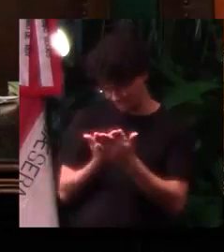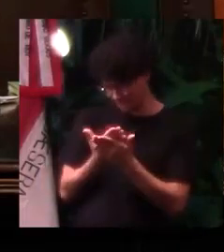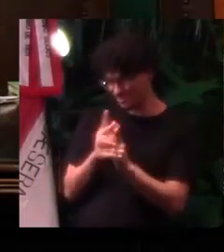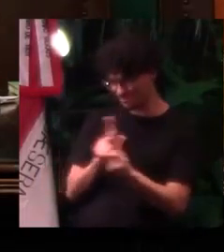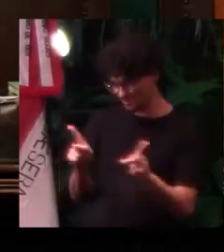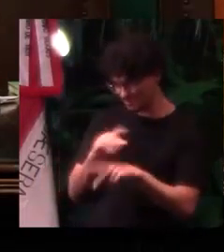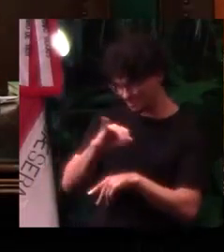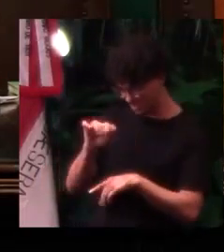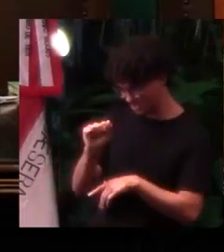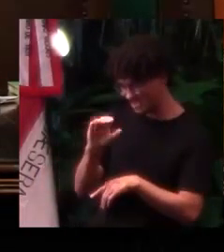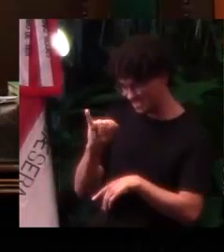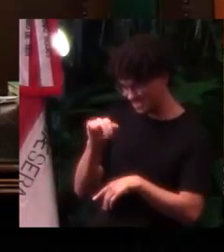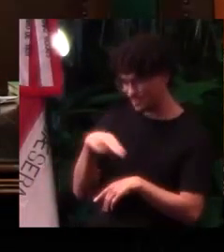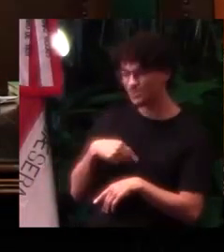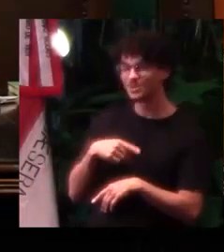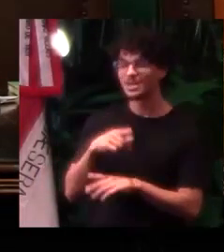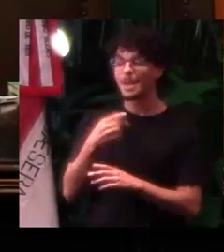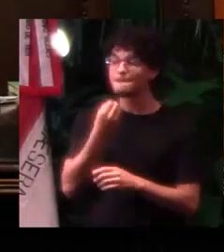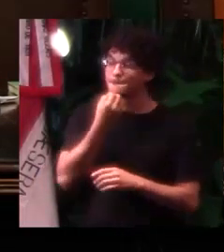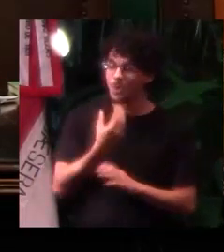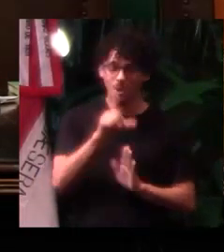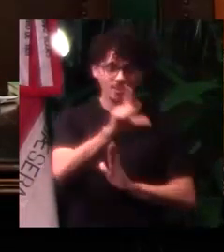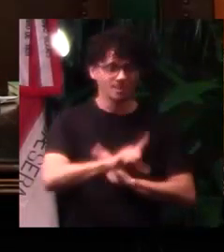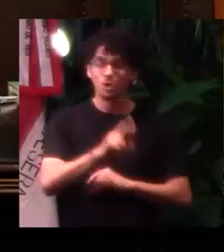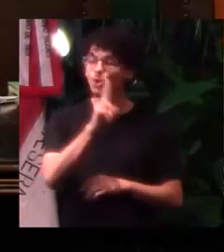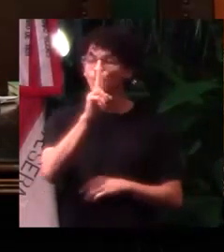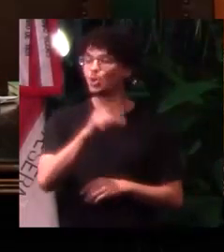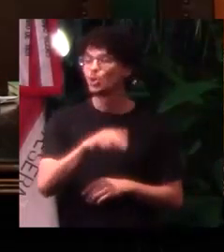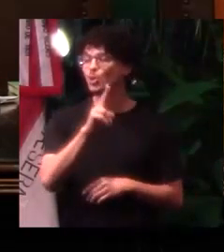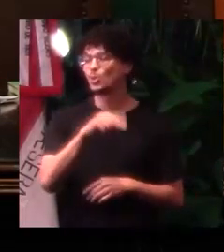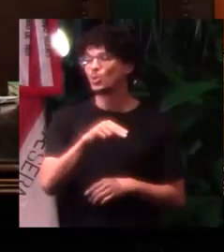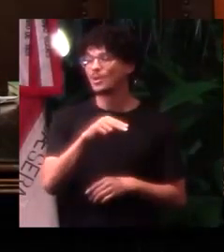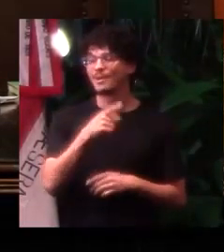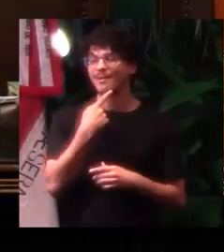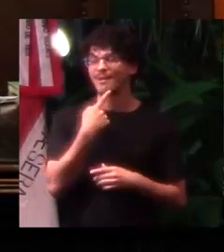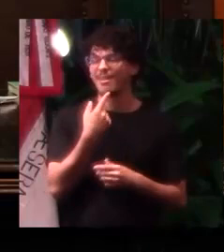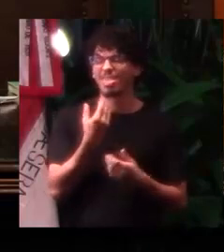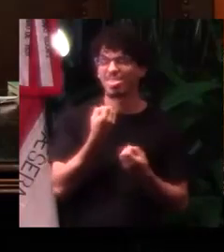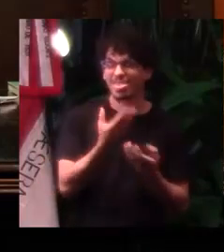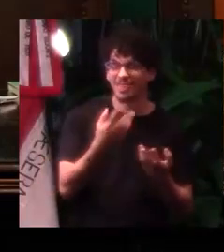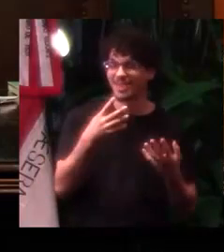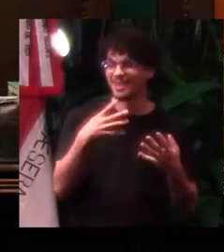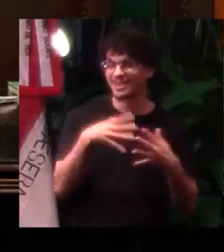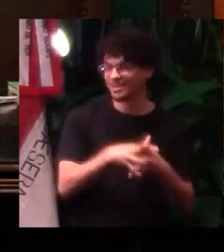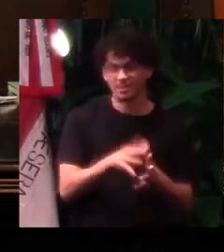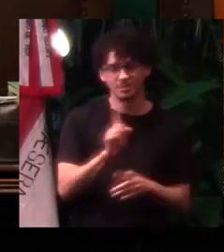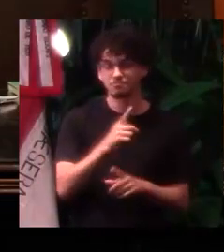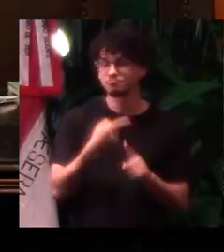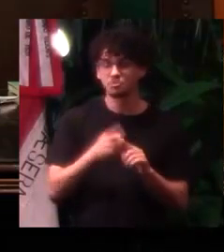a boa literatura, você nunca dá spoiler, porque o fim não importa, o final não importa.